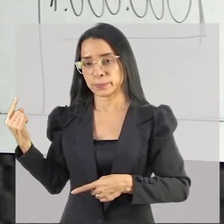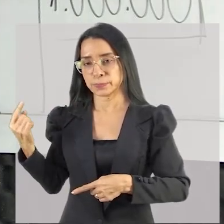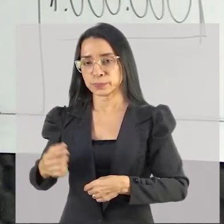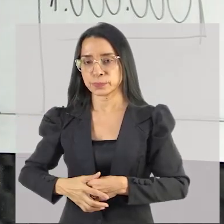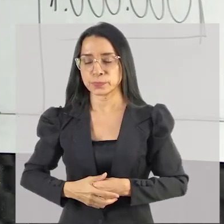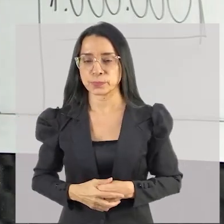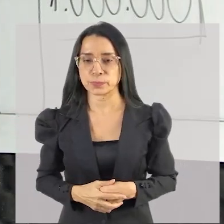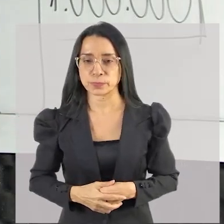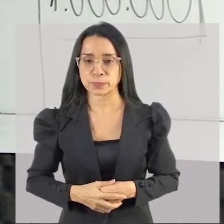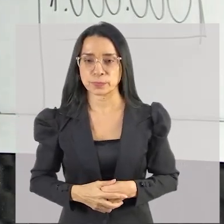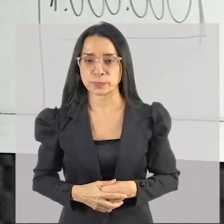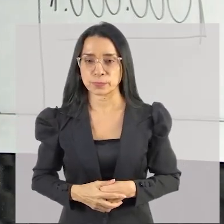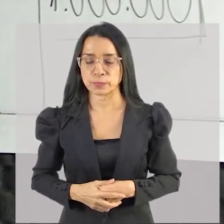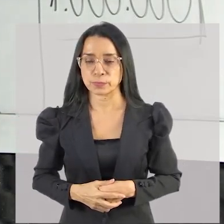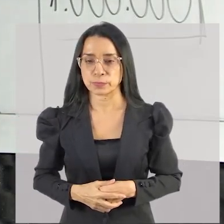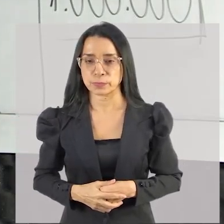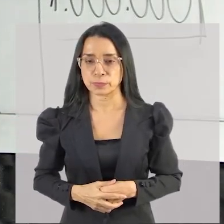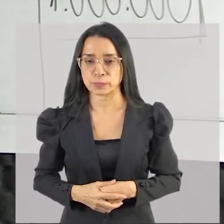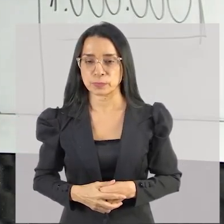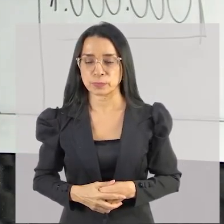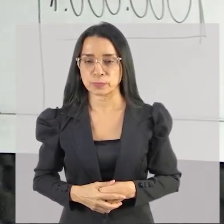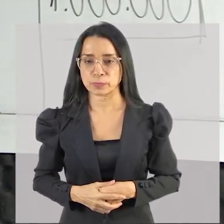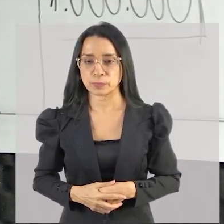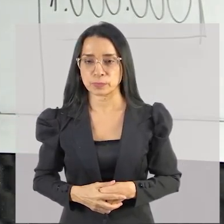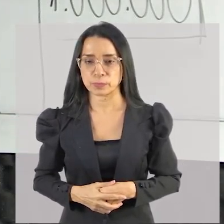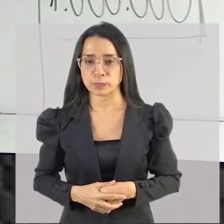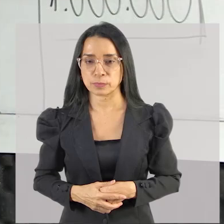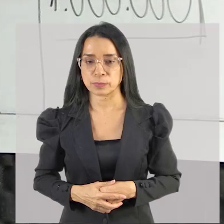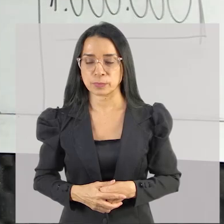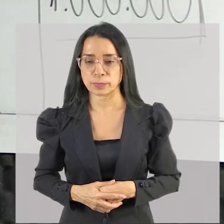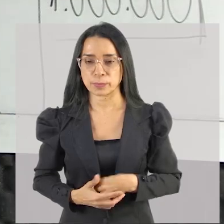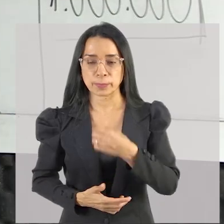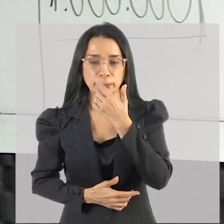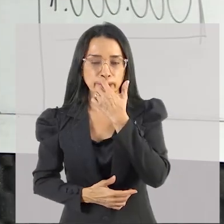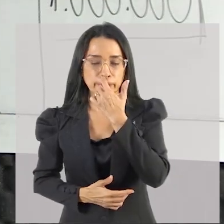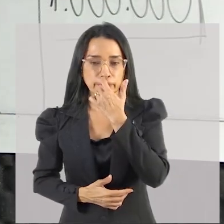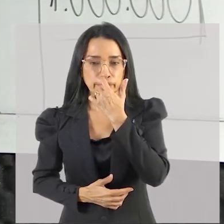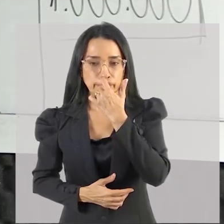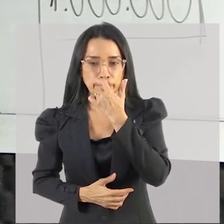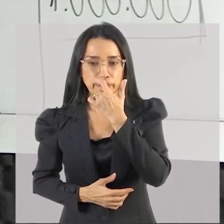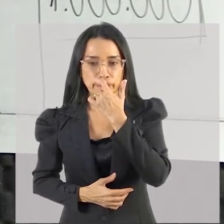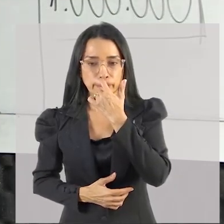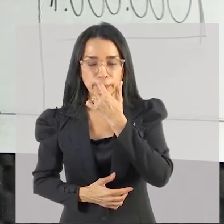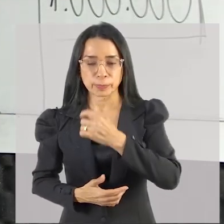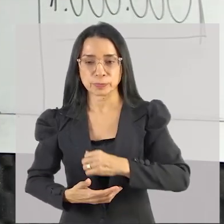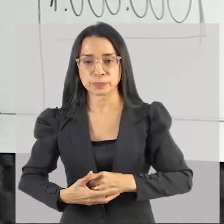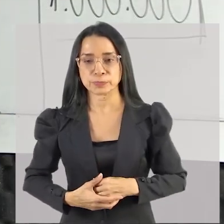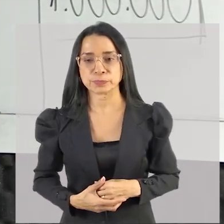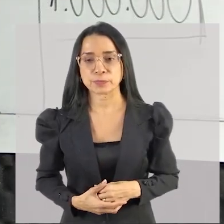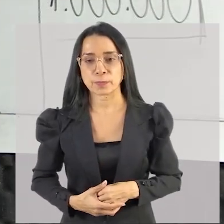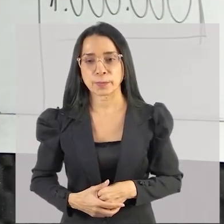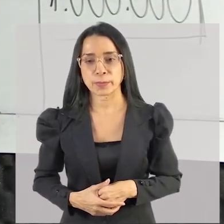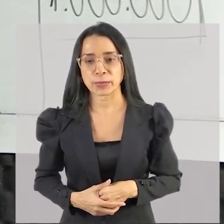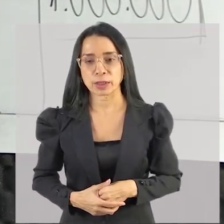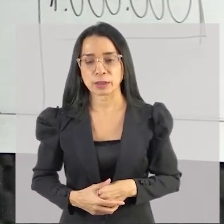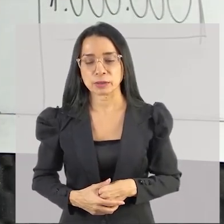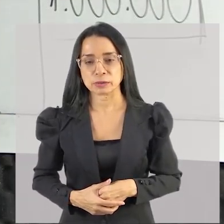3. 6 vezes 8, 48, tá? 48 com 3, já vai dar